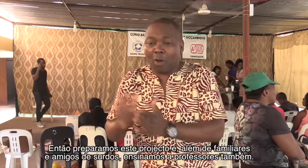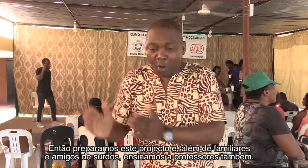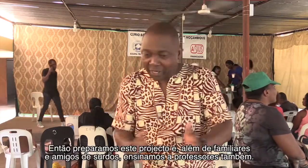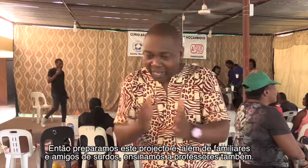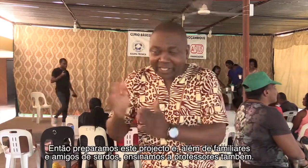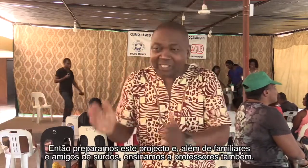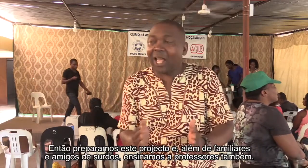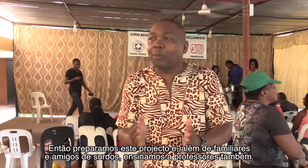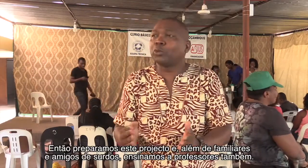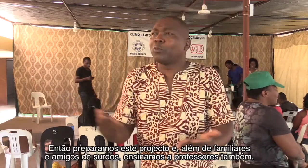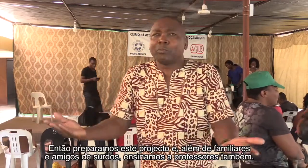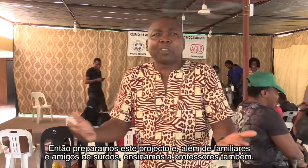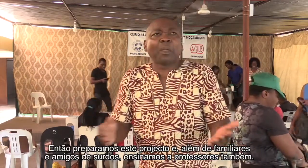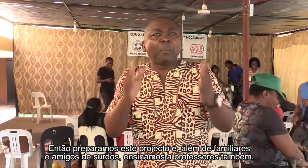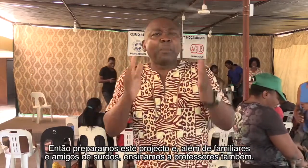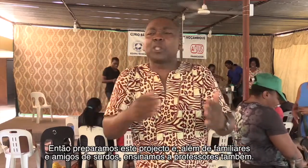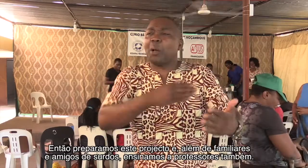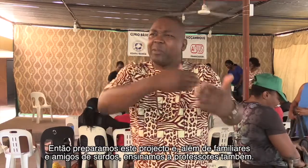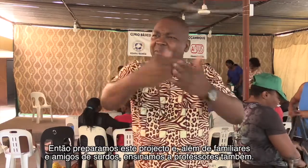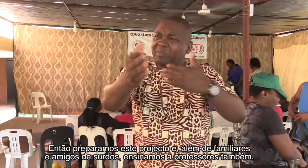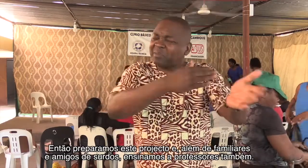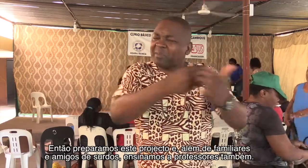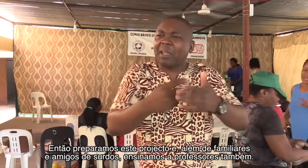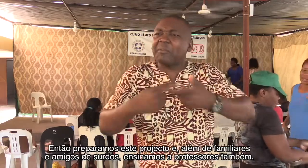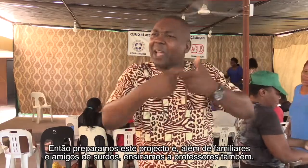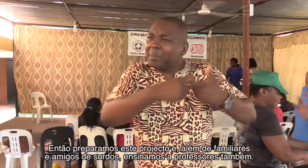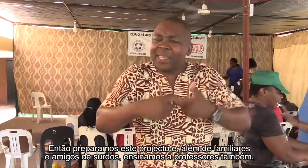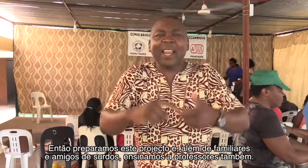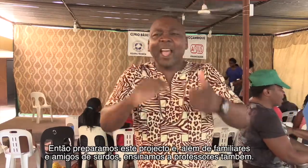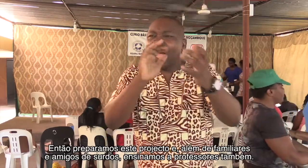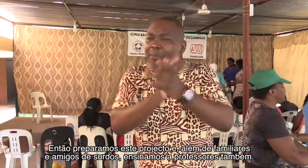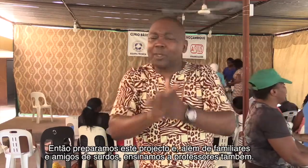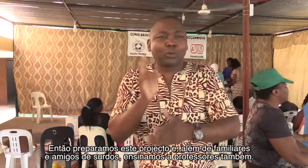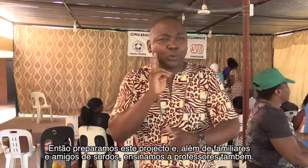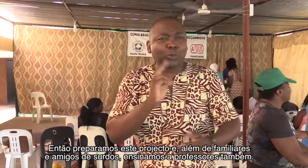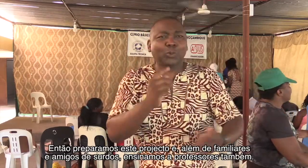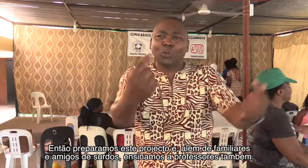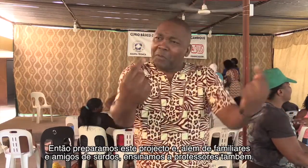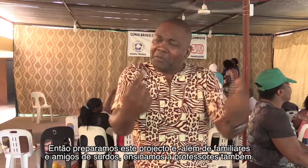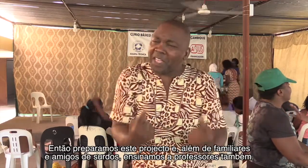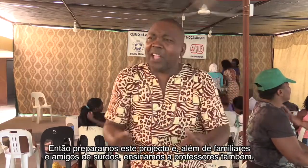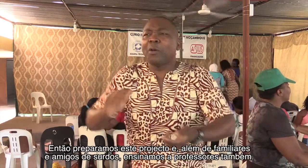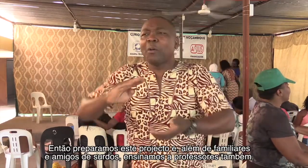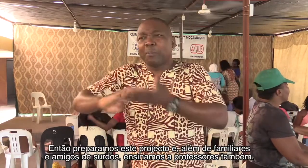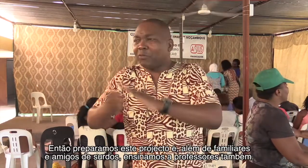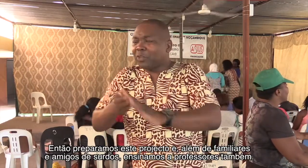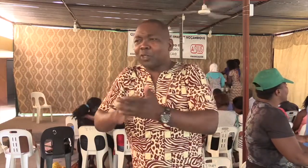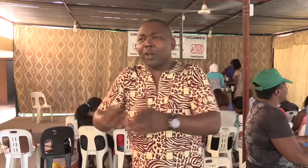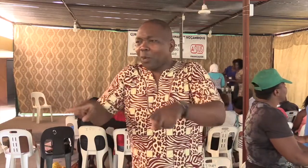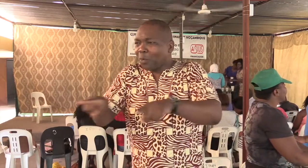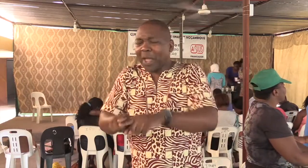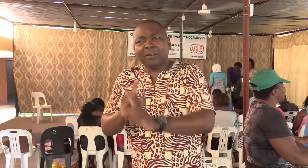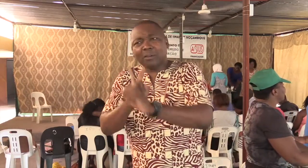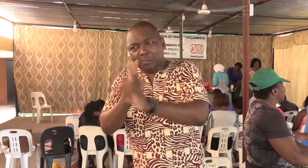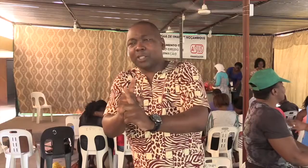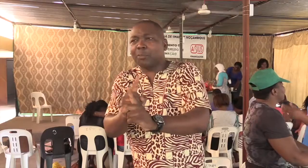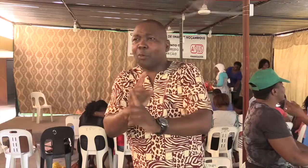Então, preparamos um projeto para, além de familiares e amigos, ensinamos os professores